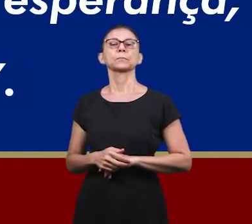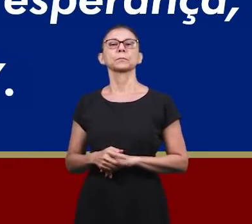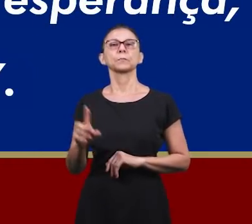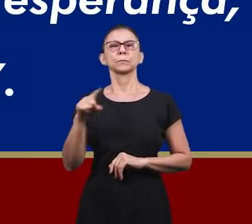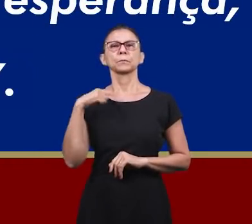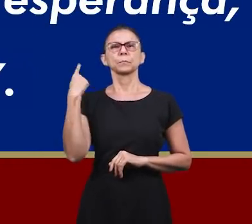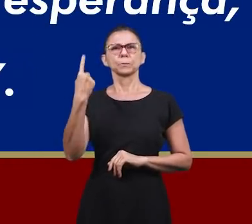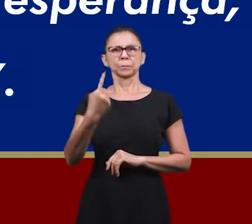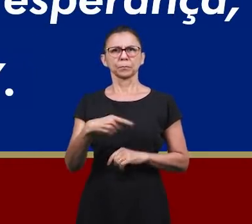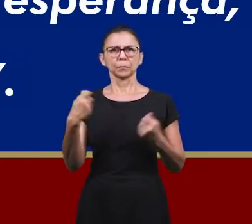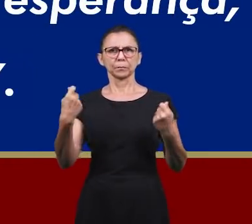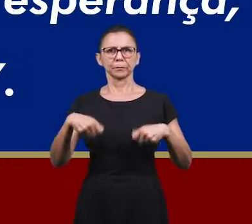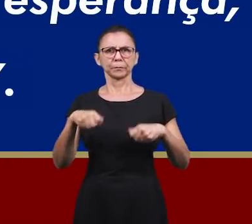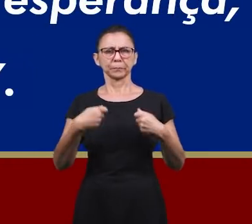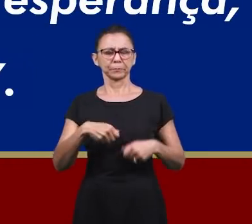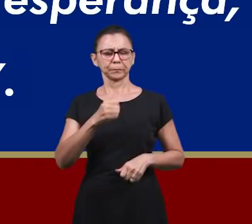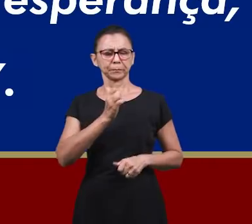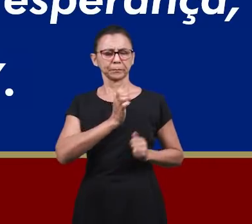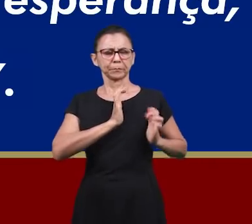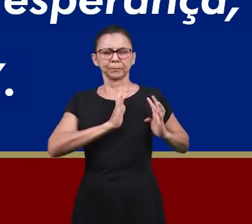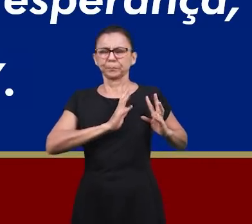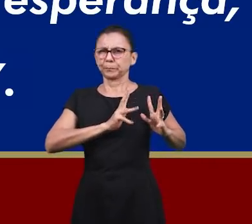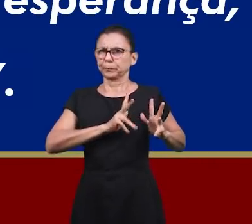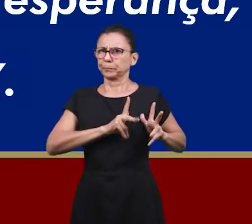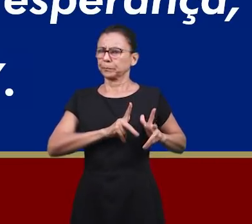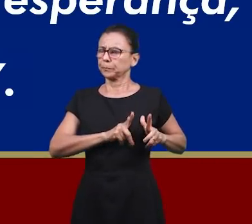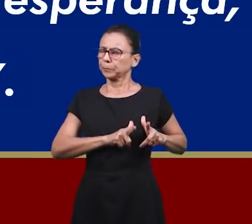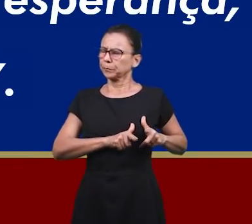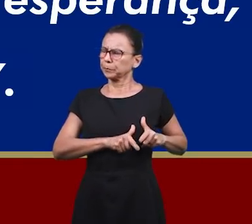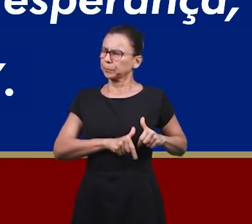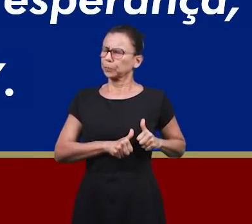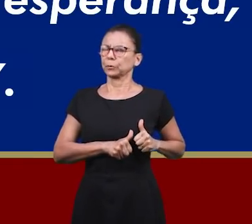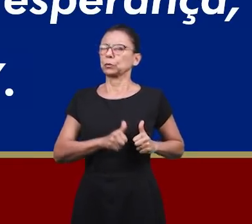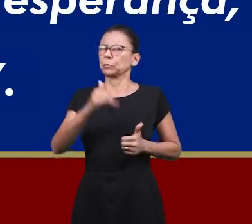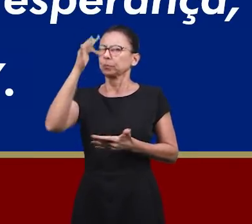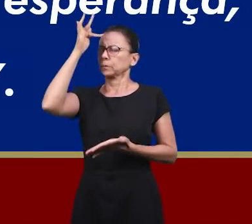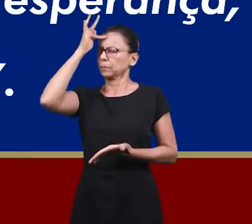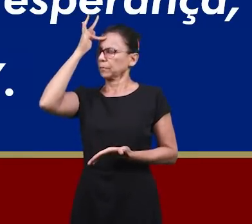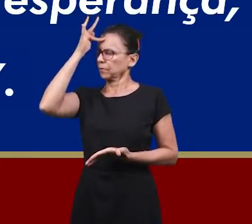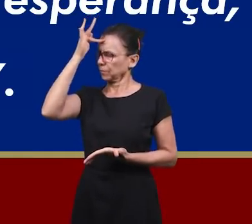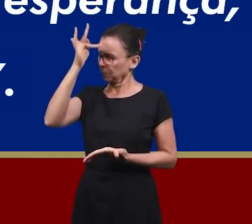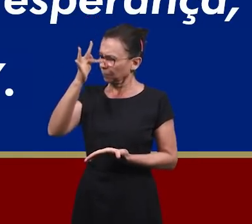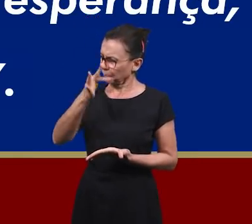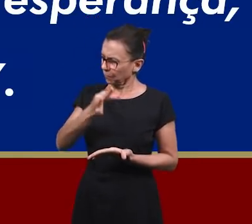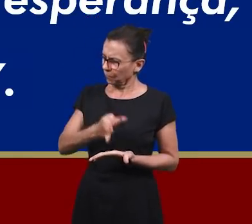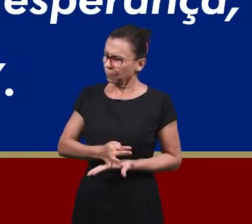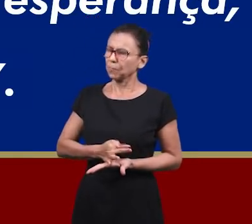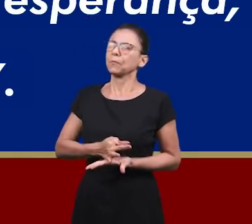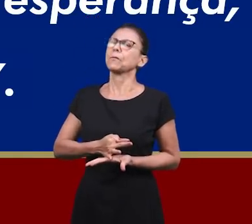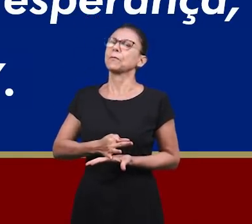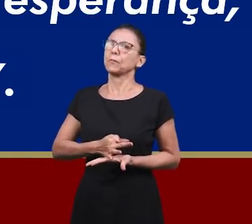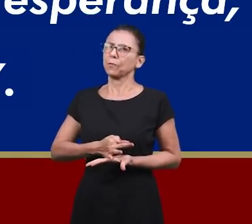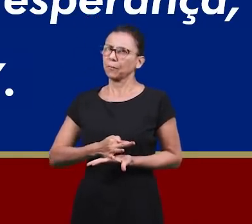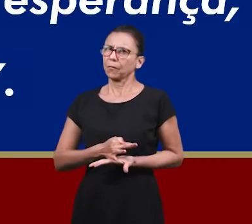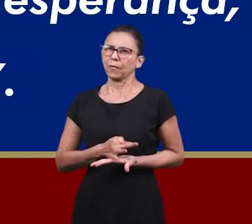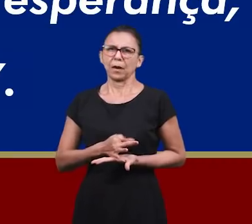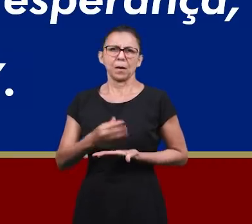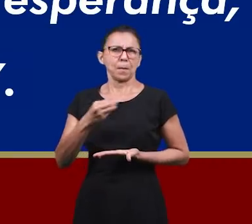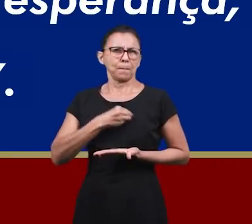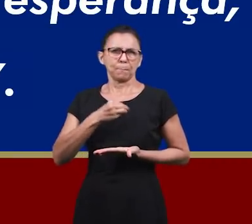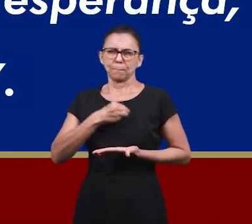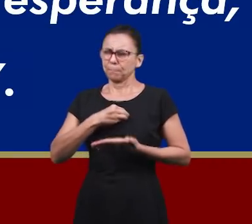cheguemo-nos com verdadeiro coração, em inteira certeza de fé, tendo o coração purificado da